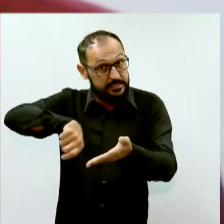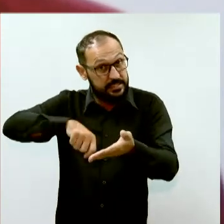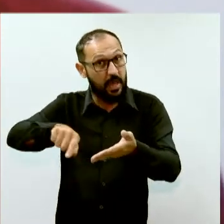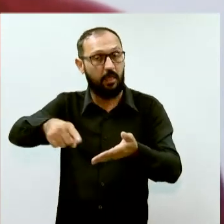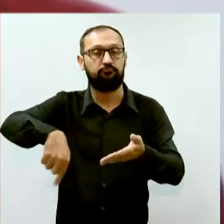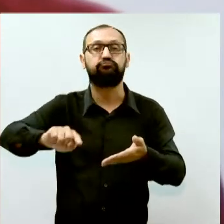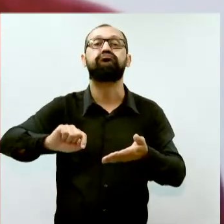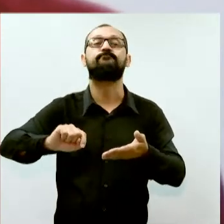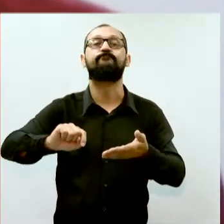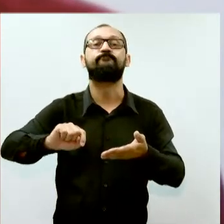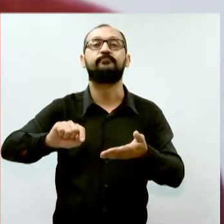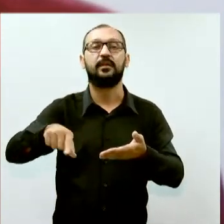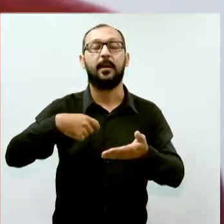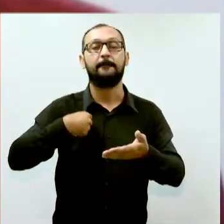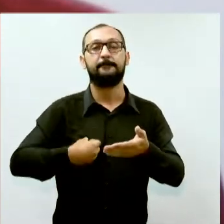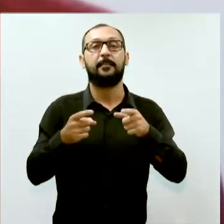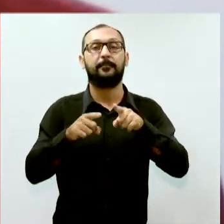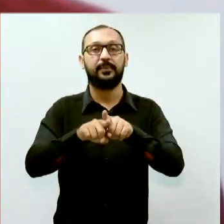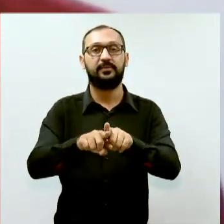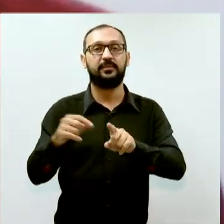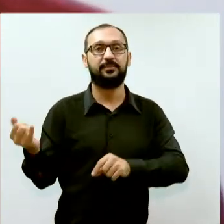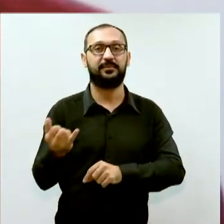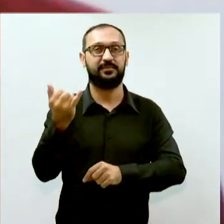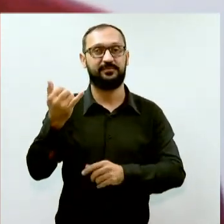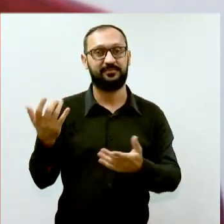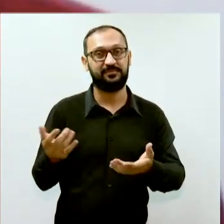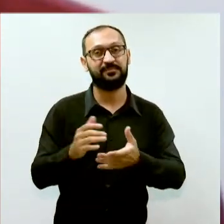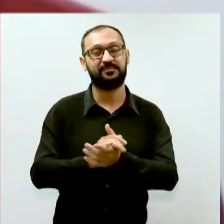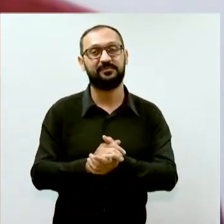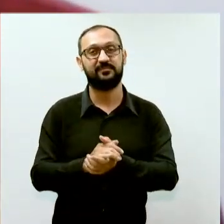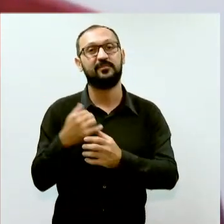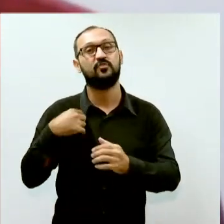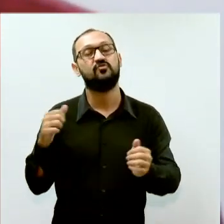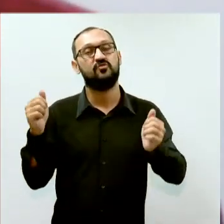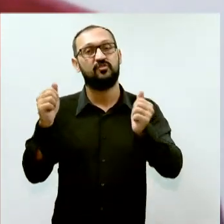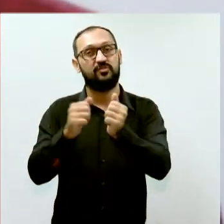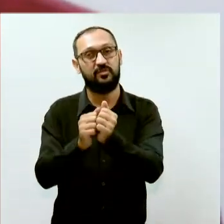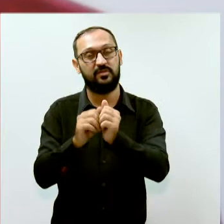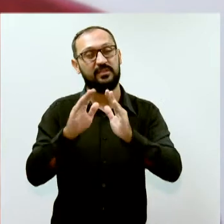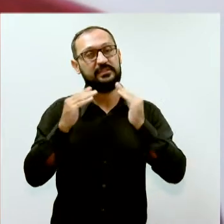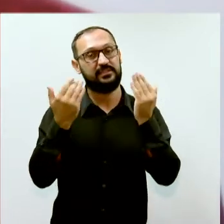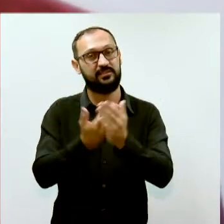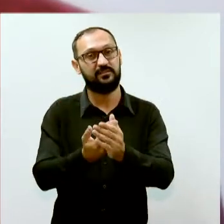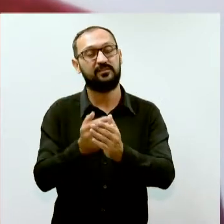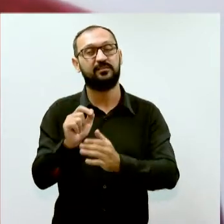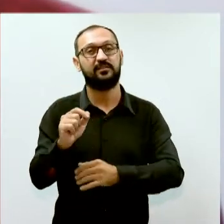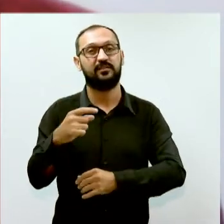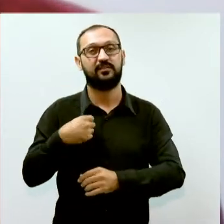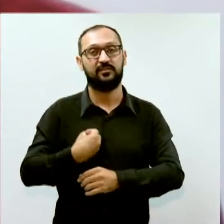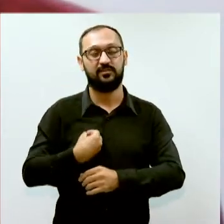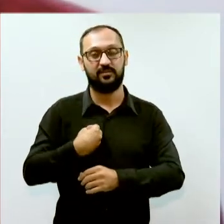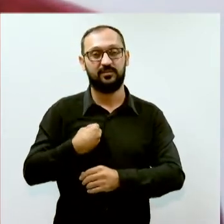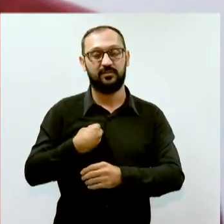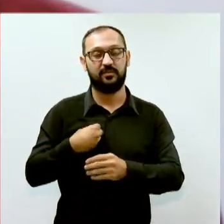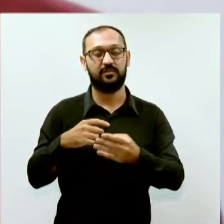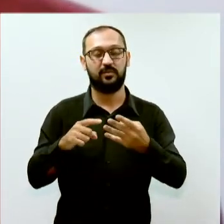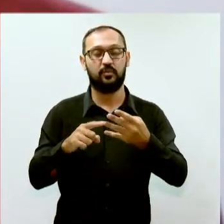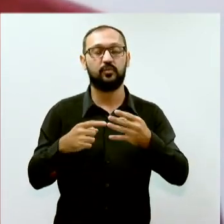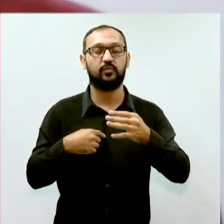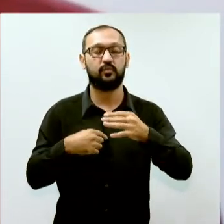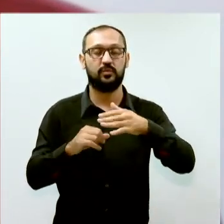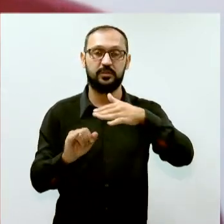né? E é uma parceria, é importante ressaltar, uma parceria com as escolas e também com outras duas